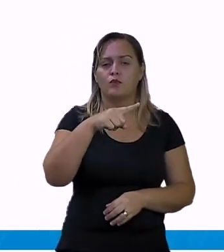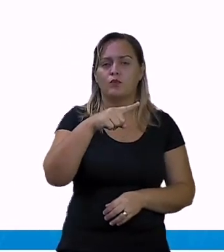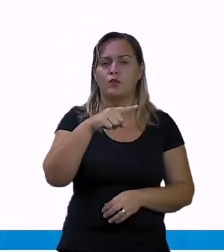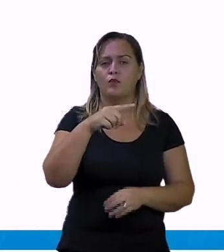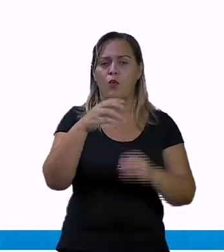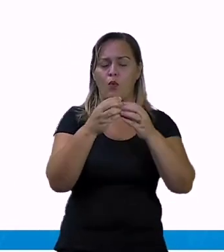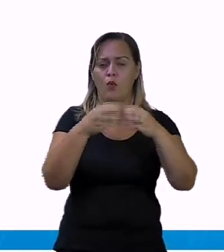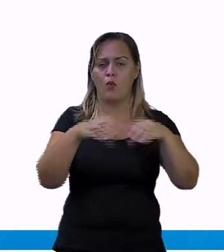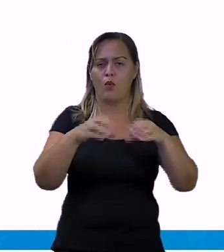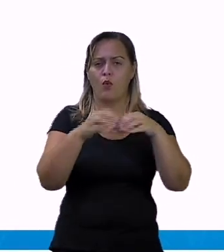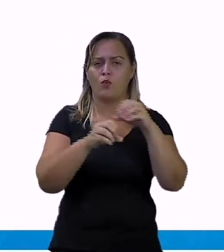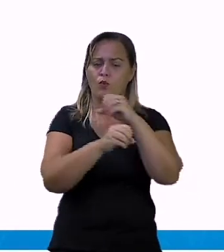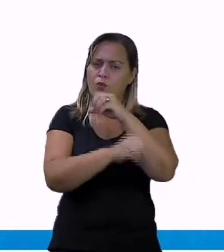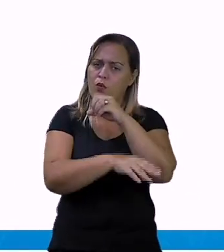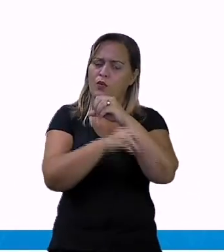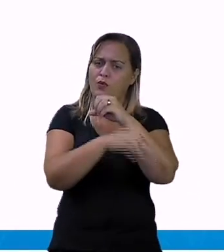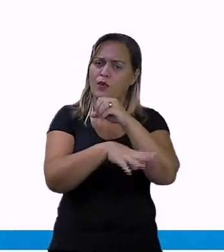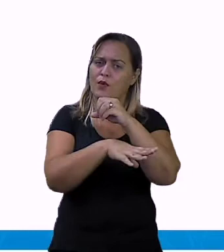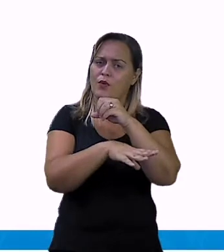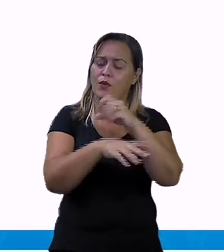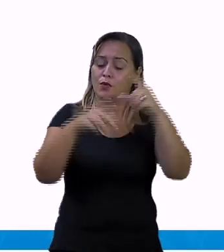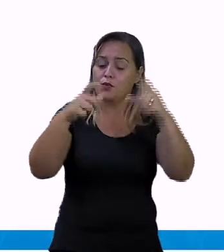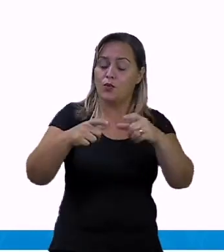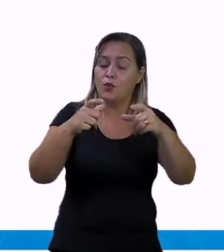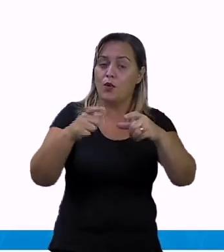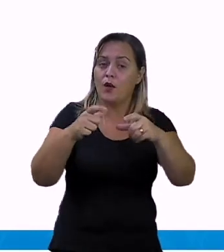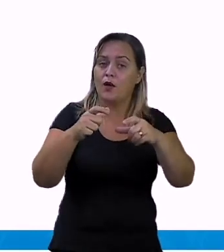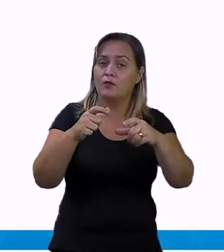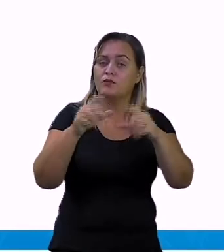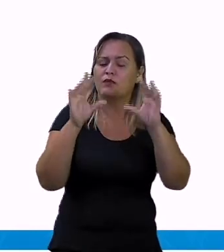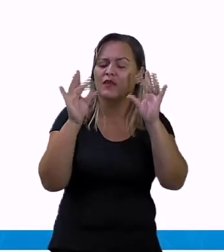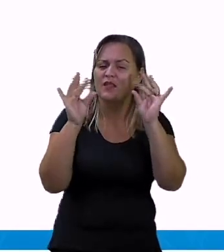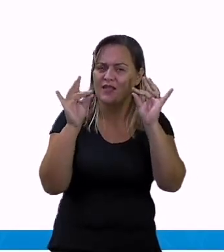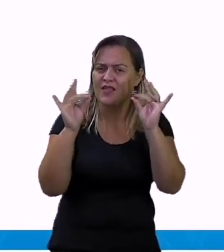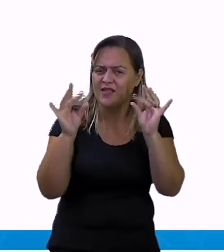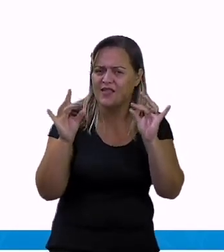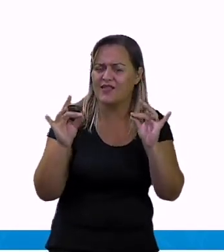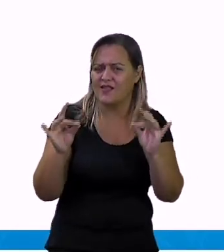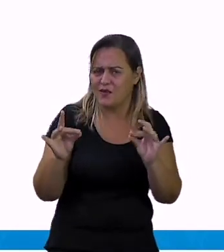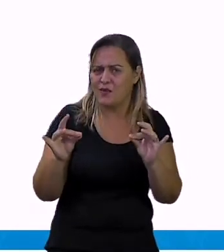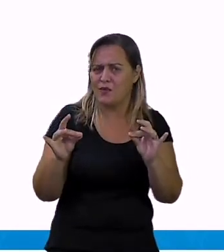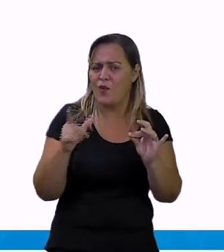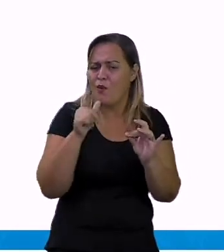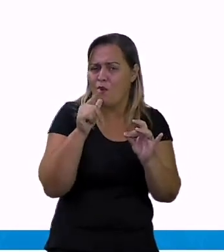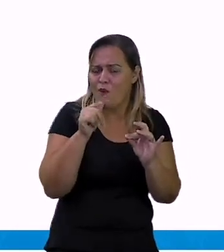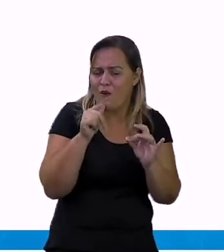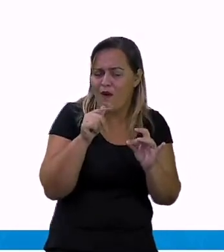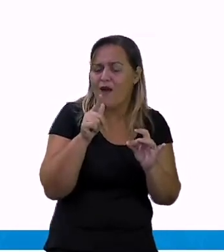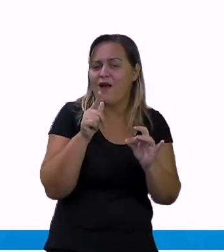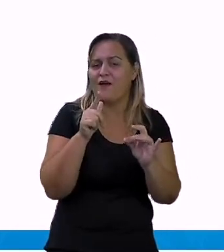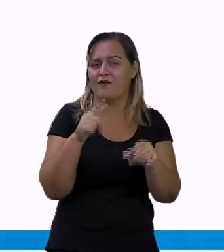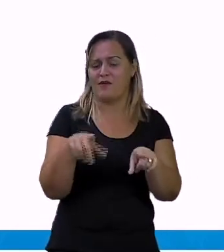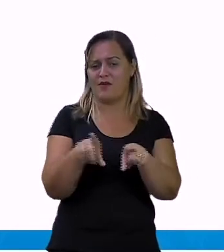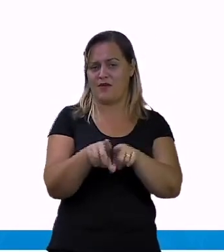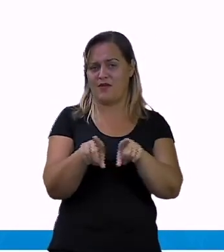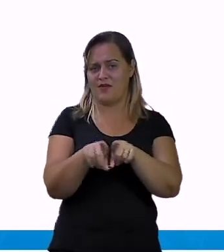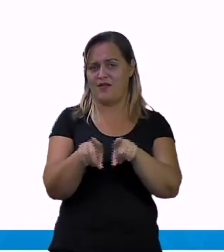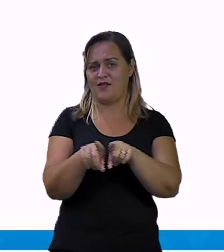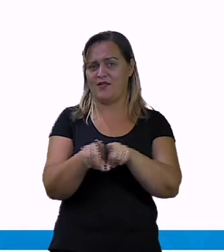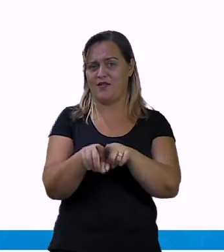Esses peixes, eles também, alguns peixes também, vão fazer um processo de já